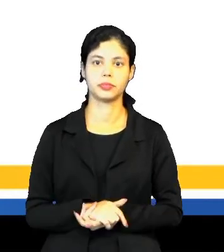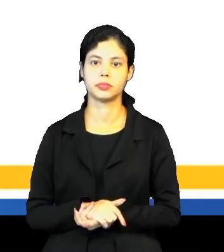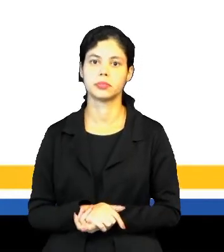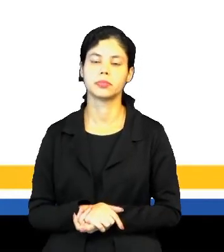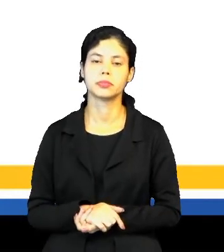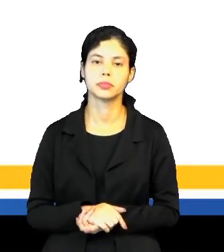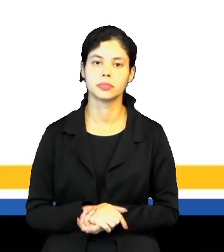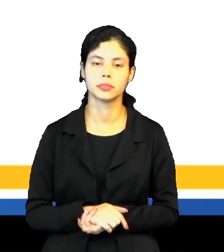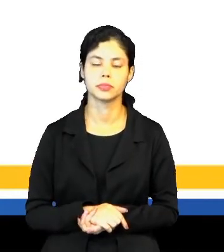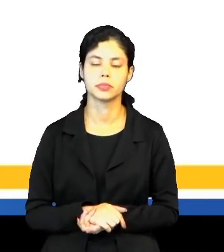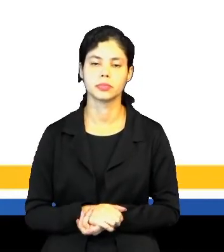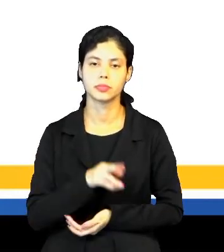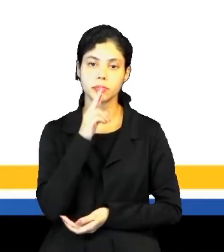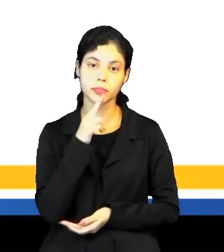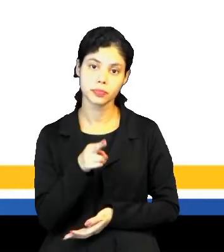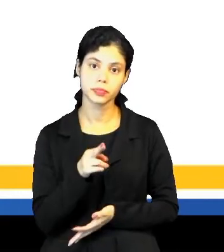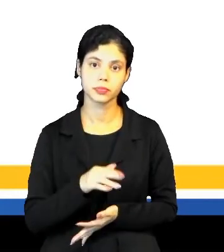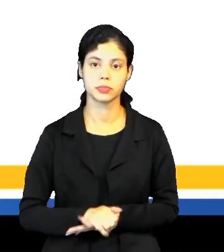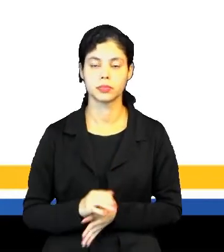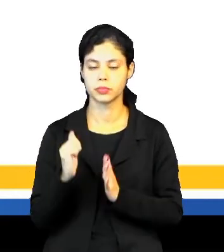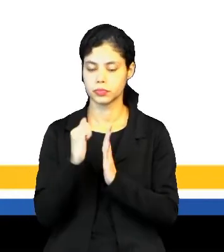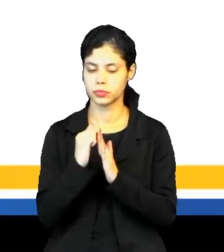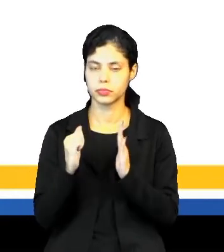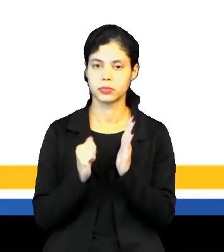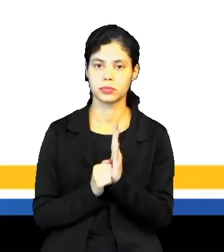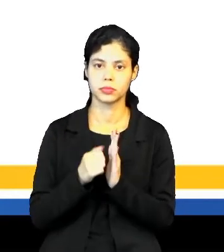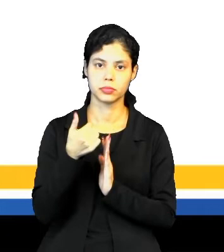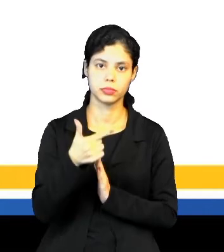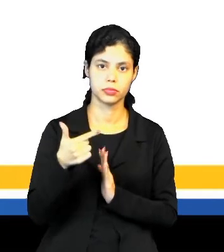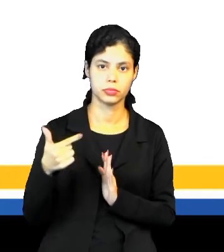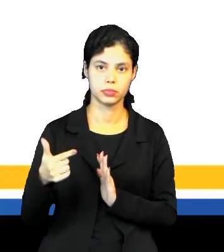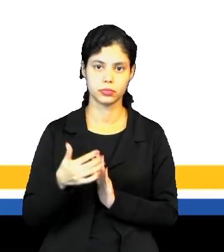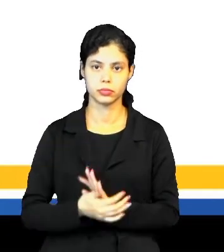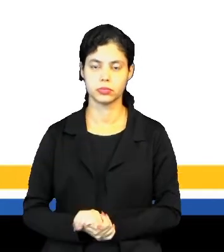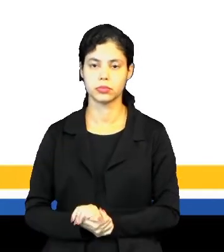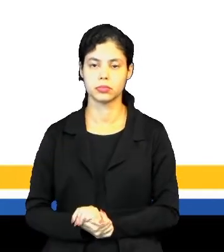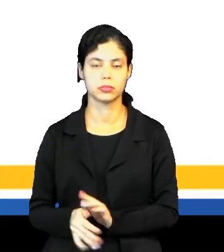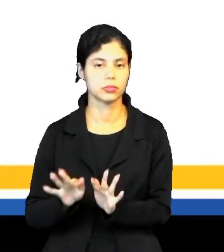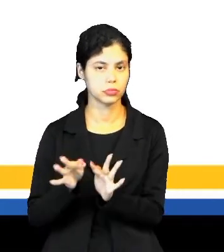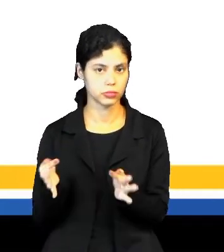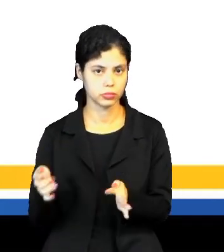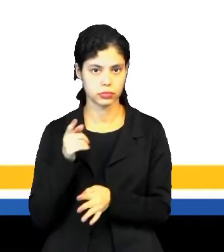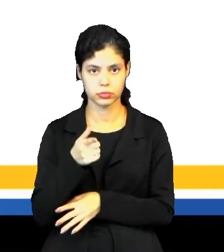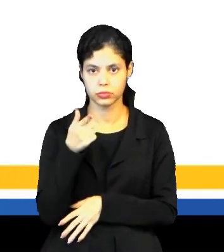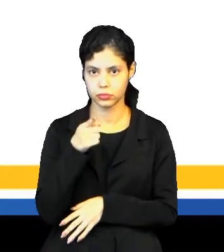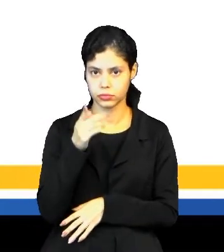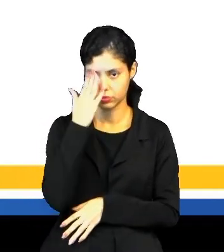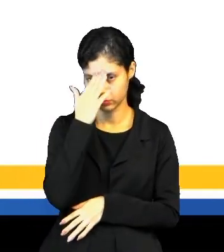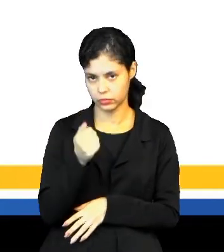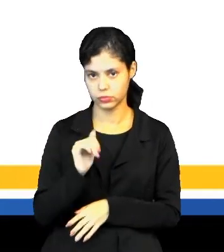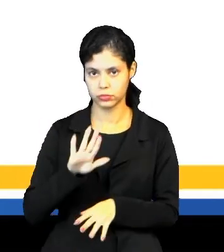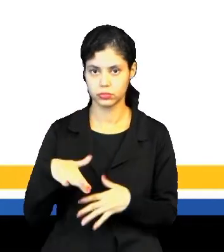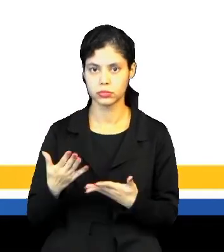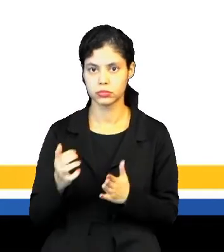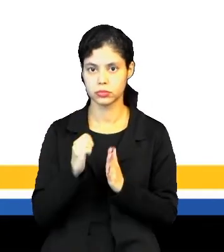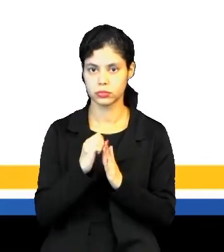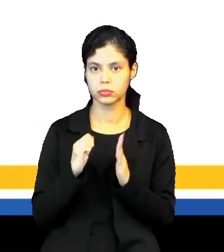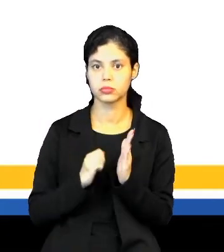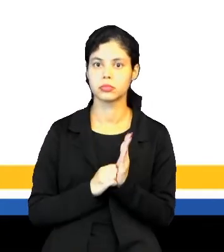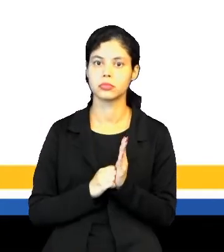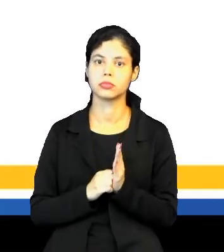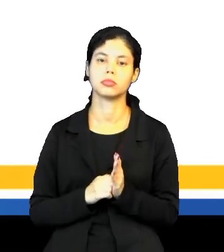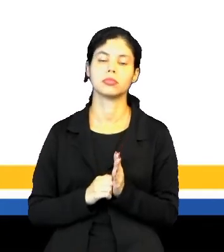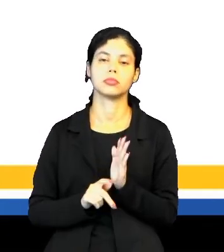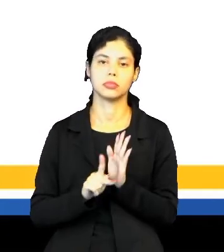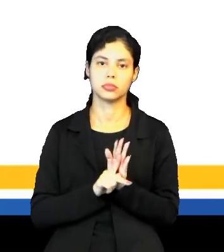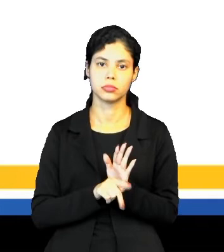né, restaurará ou resultará no século 22. Portanto, muito simples, quando você quiser saber qual século você